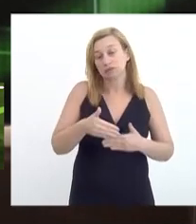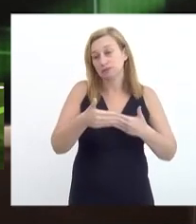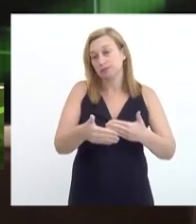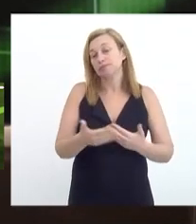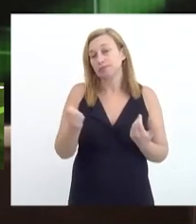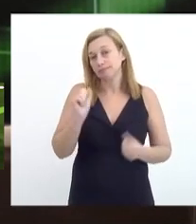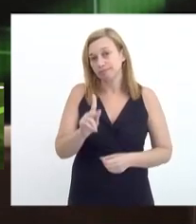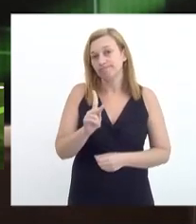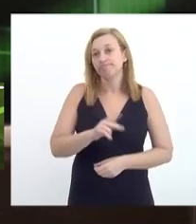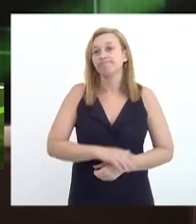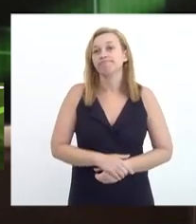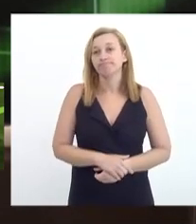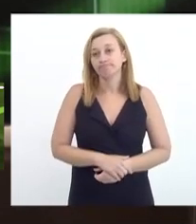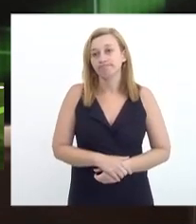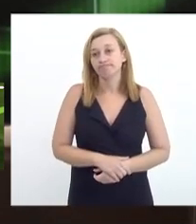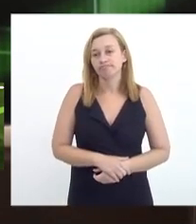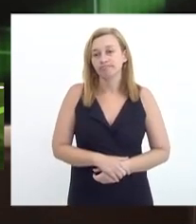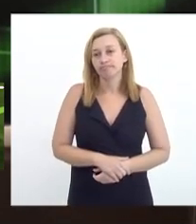Ok?